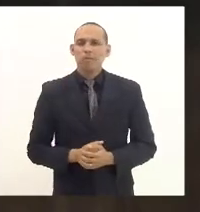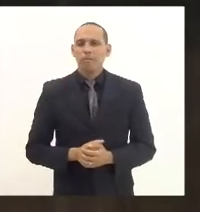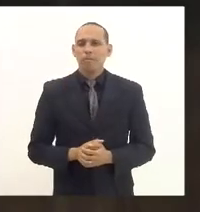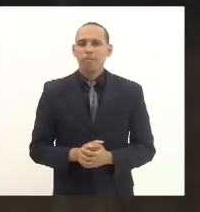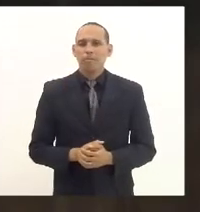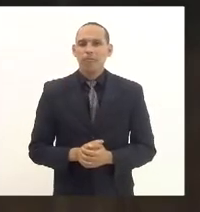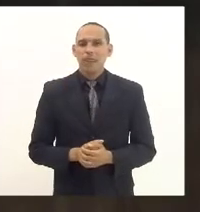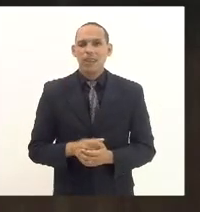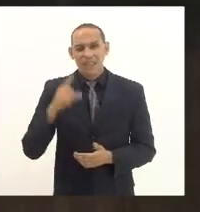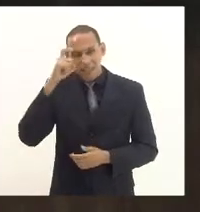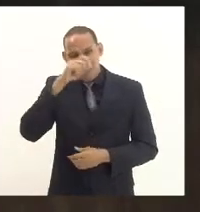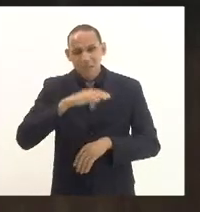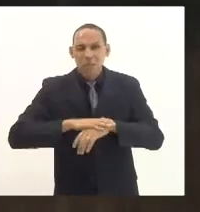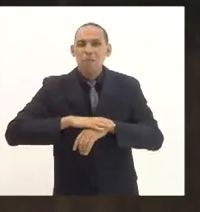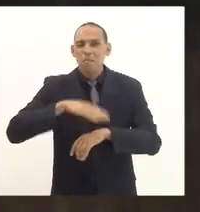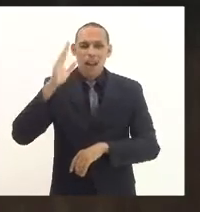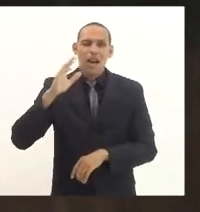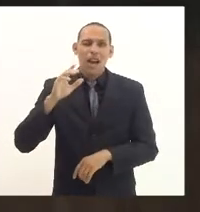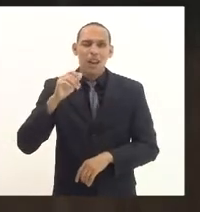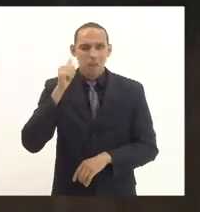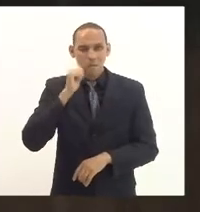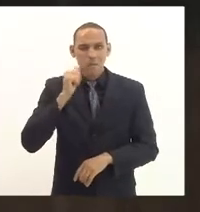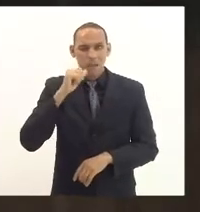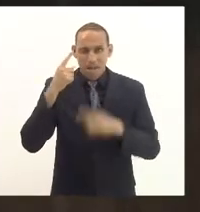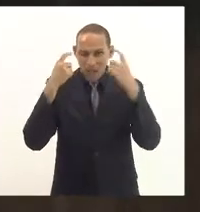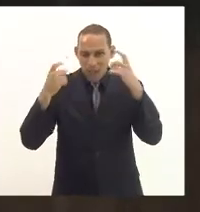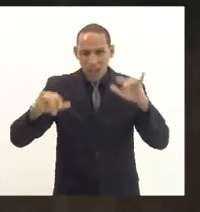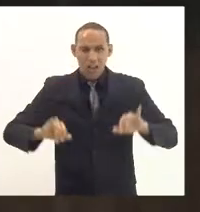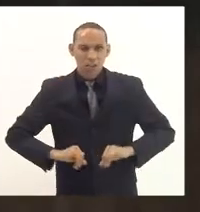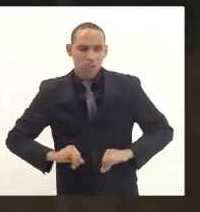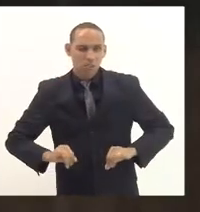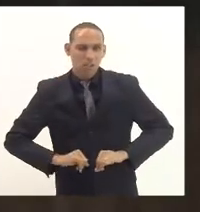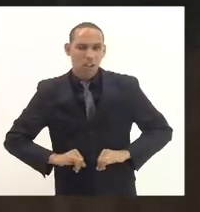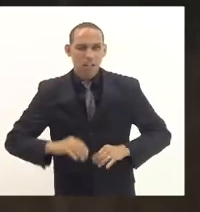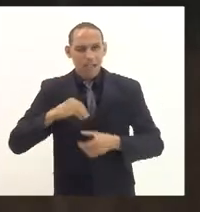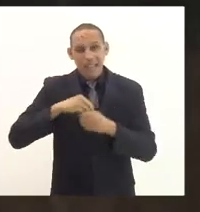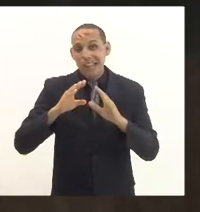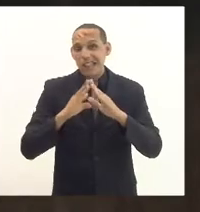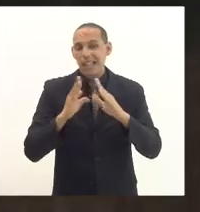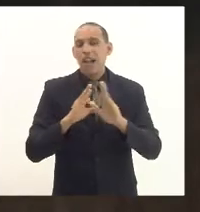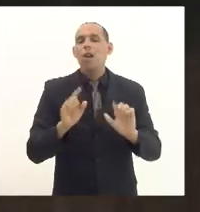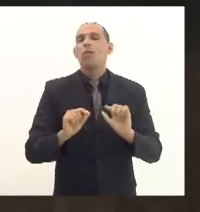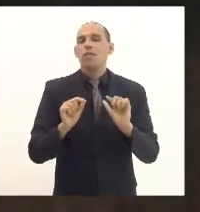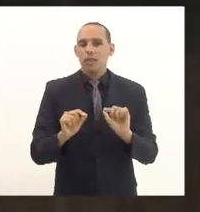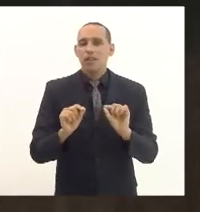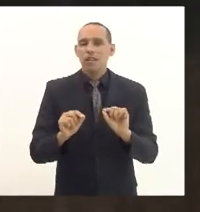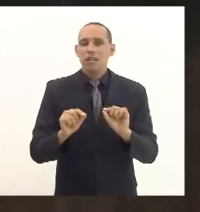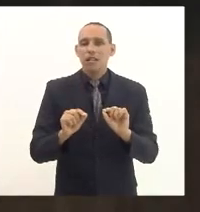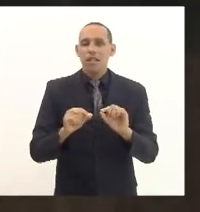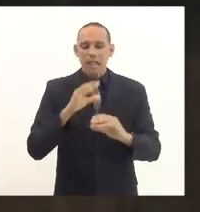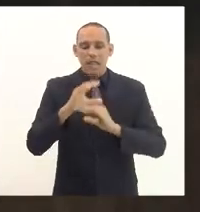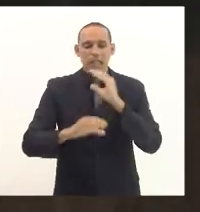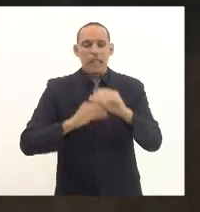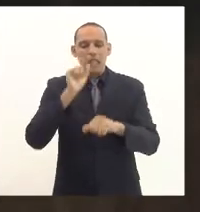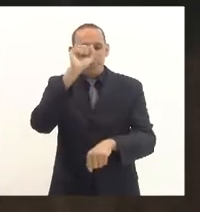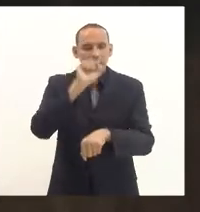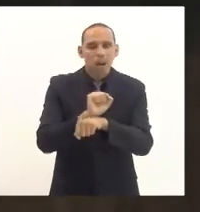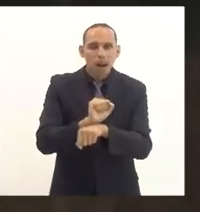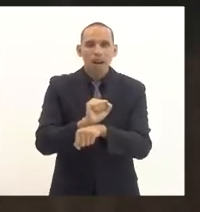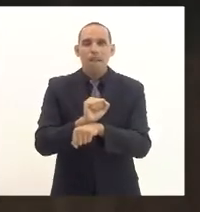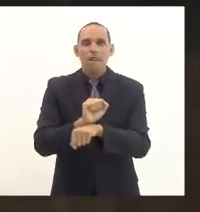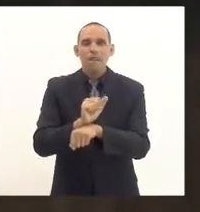grande dificuldade das mulheres que sofrem violência doméstica é exatamente romper o ciclo com o